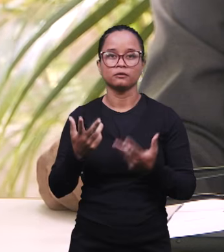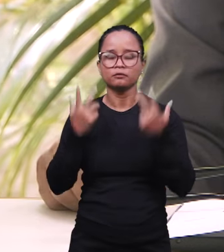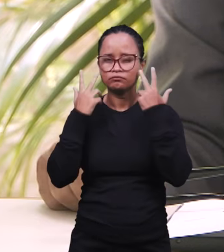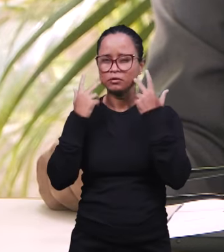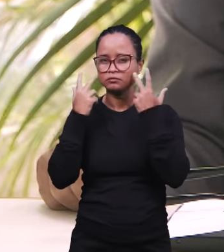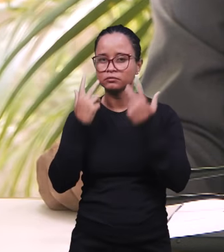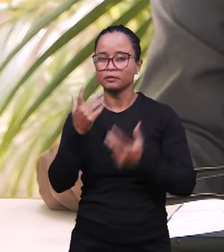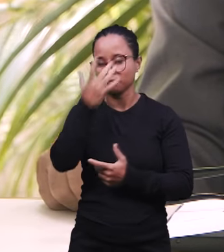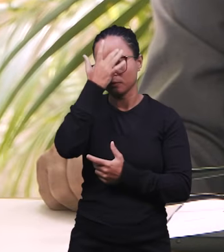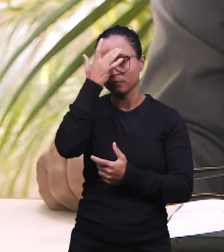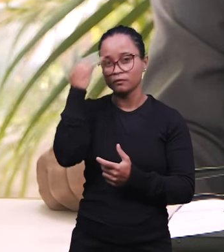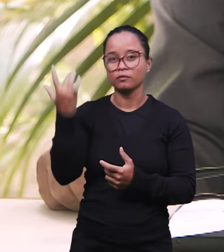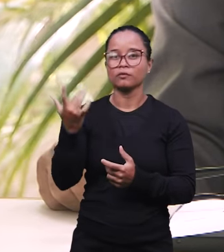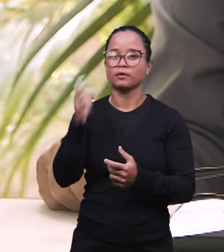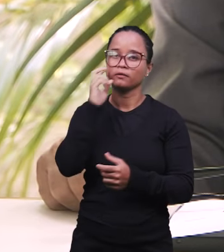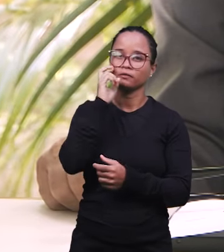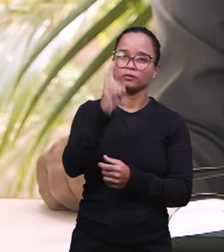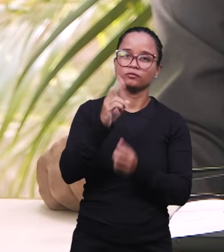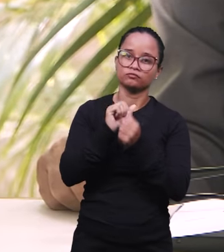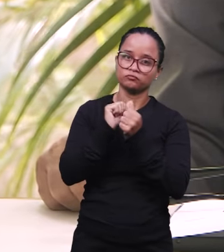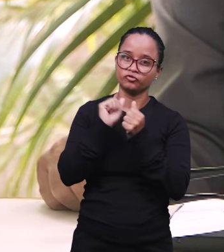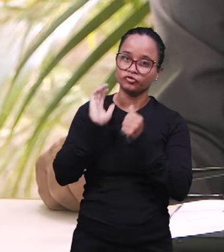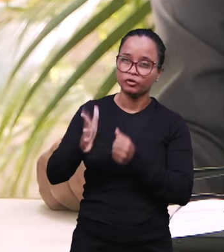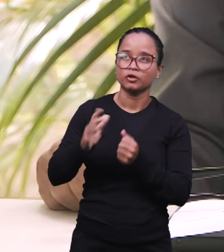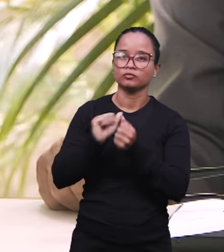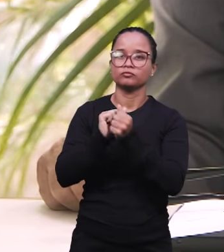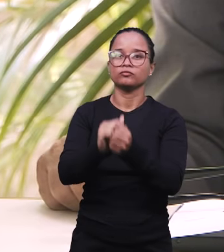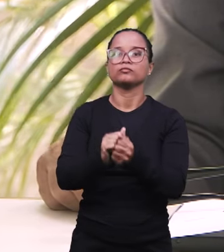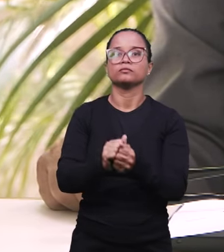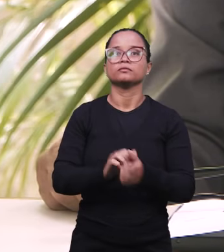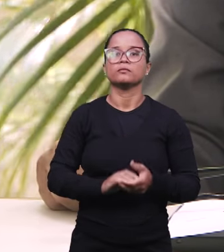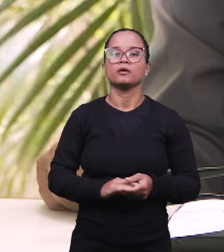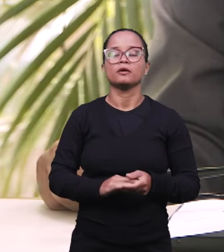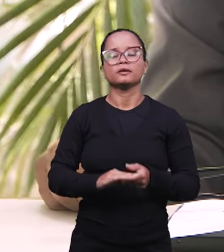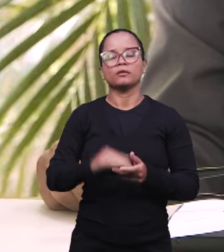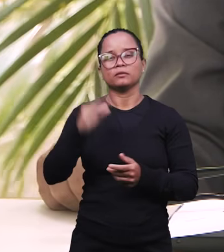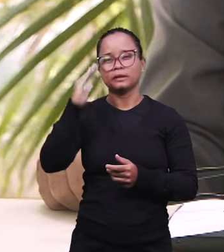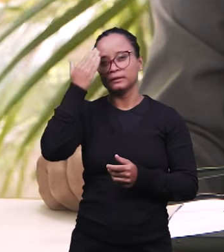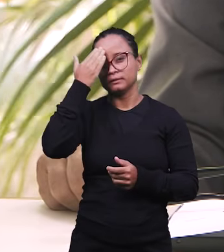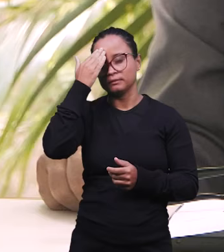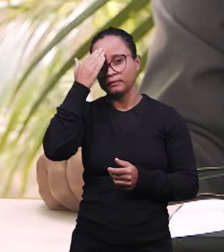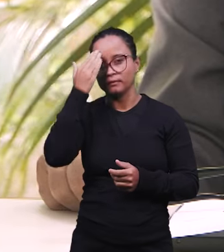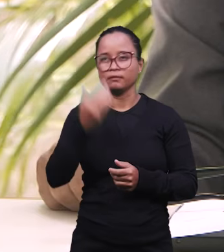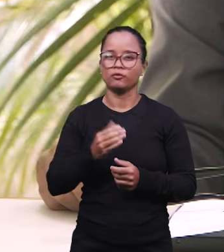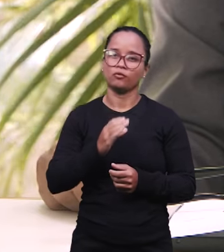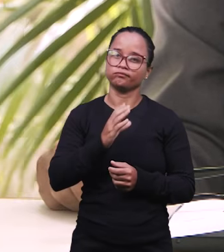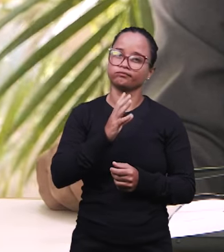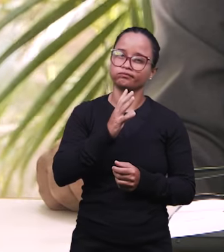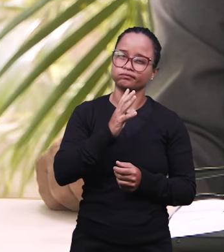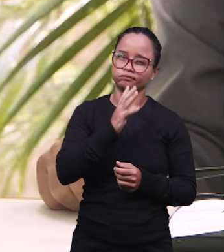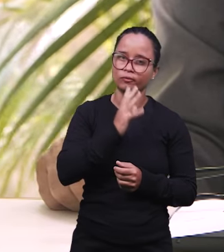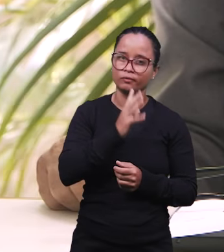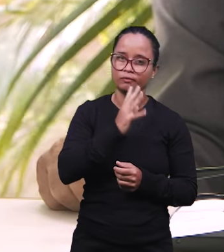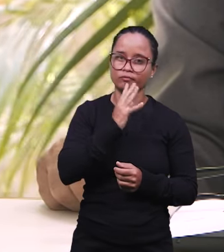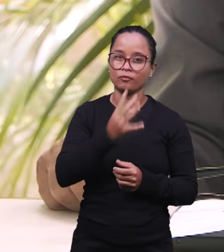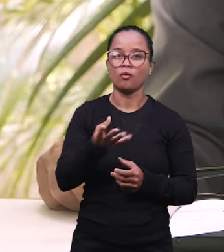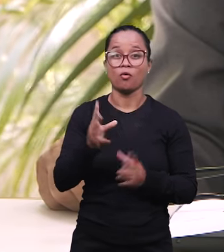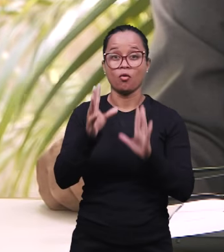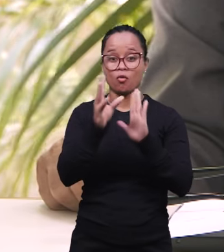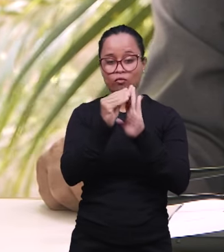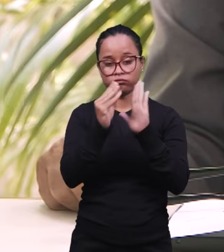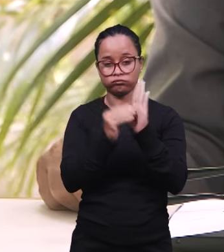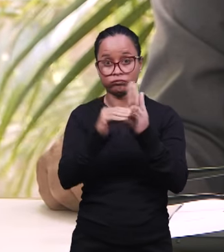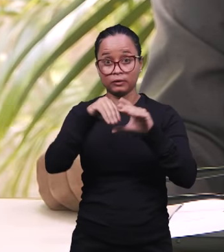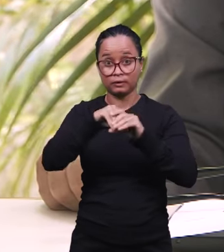naturalmente aqueles que acompanharam conosco já puderam ter uma ideia ou um conhecimento do conteúdo